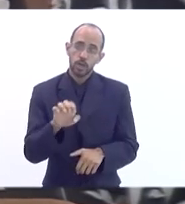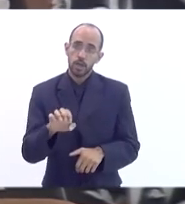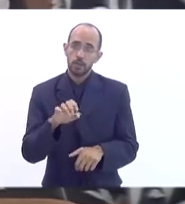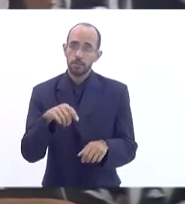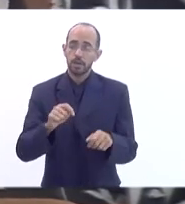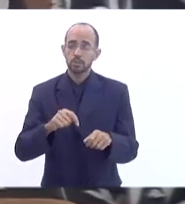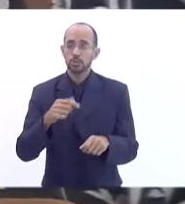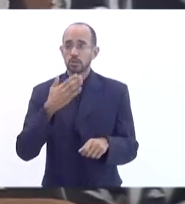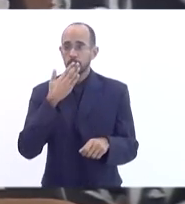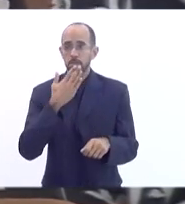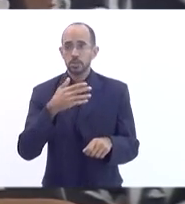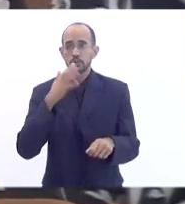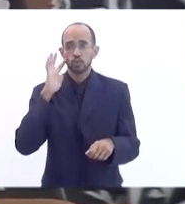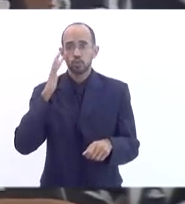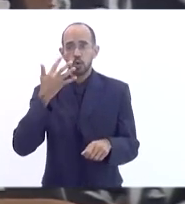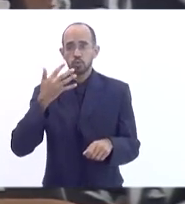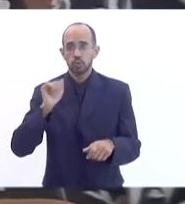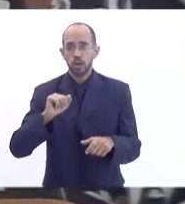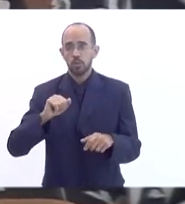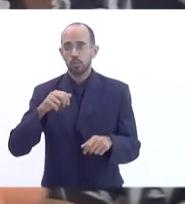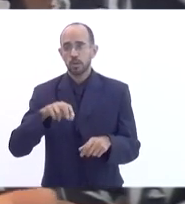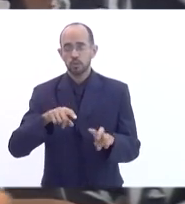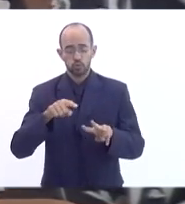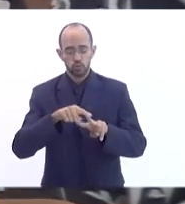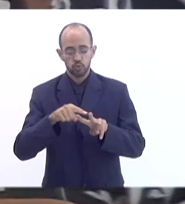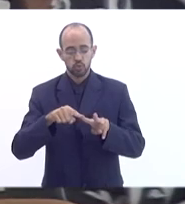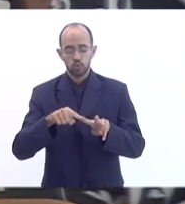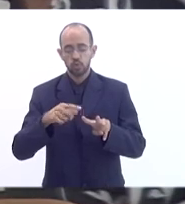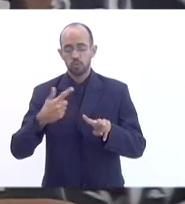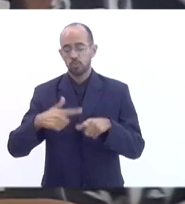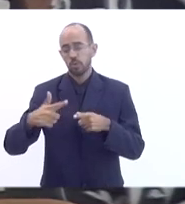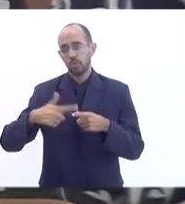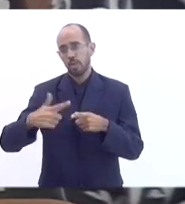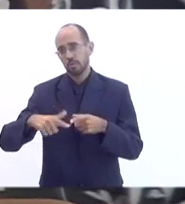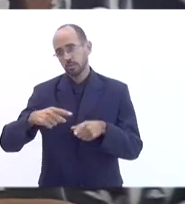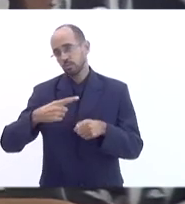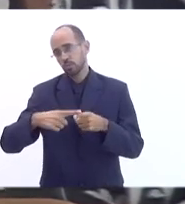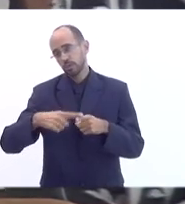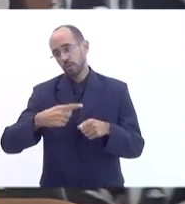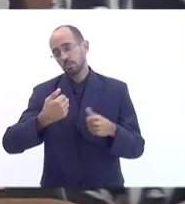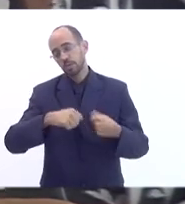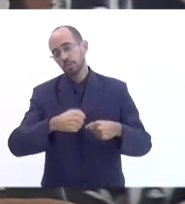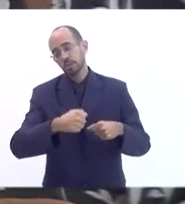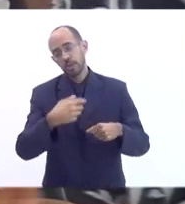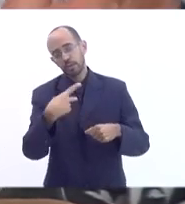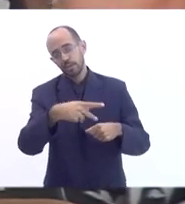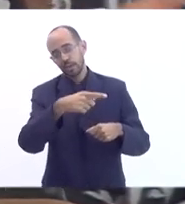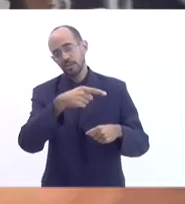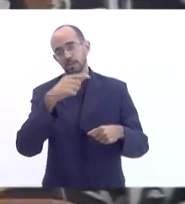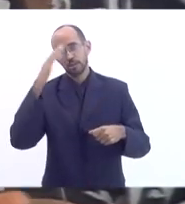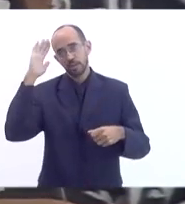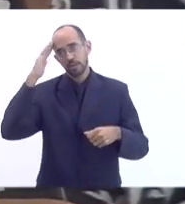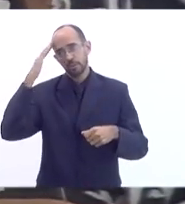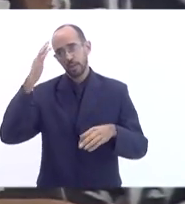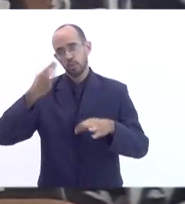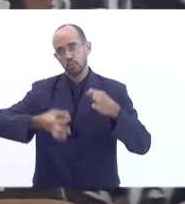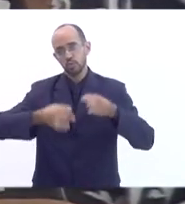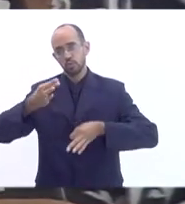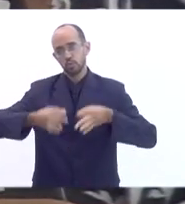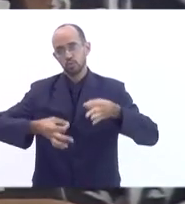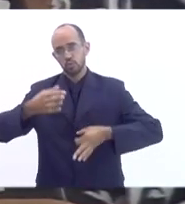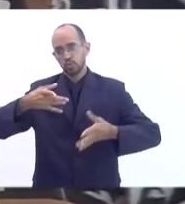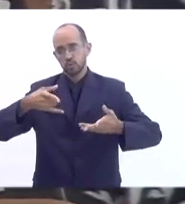gente pedir solução à pgr para os dois casos porque efetivamente depende do entendimento jurídico obviamente acertado